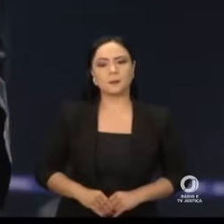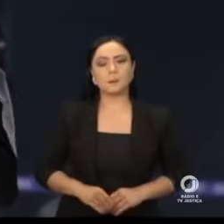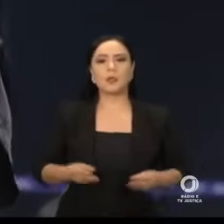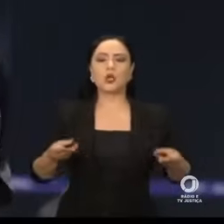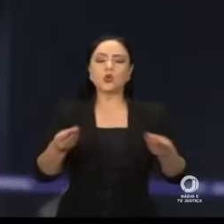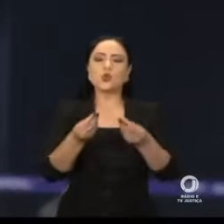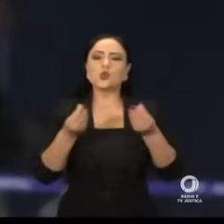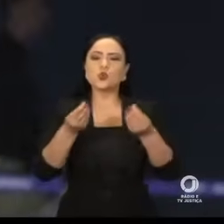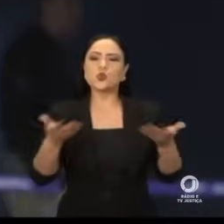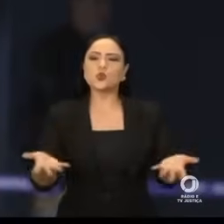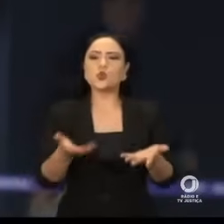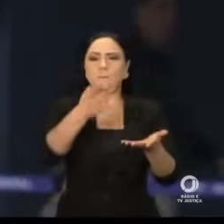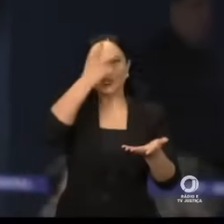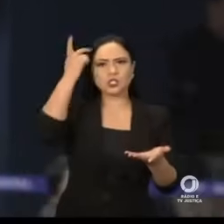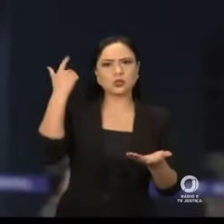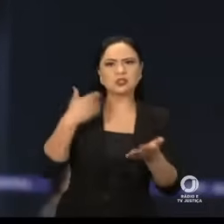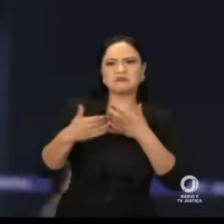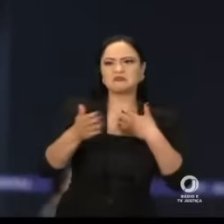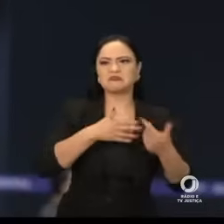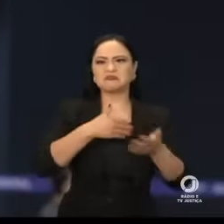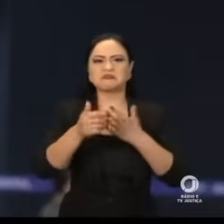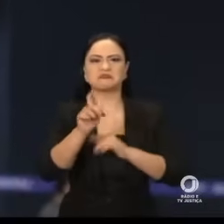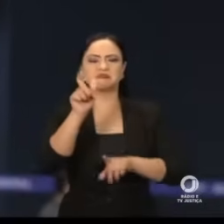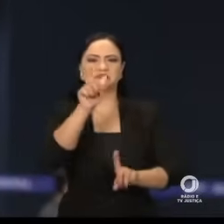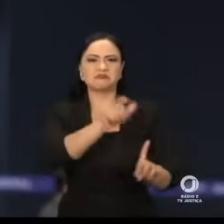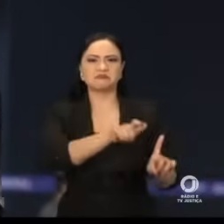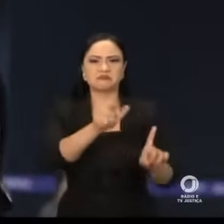Instigação de pessoas indeterminadas.